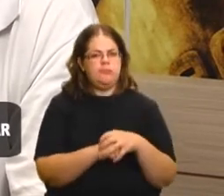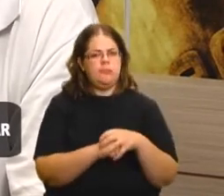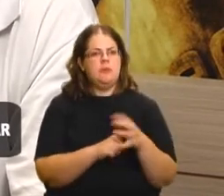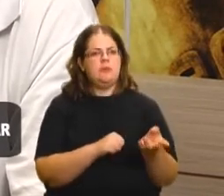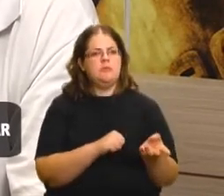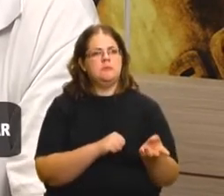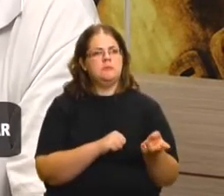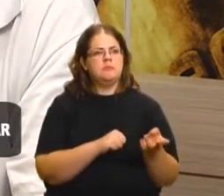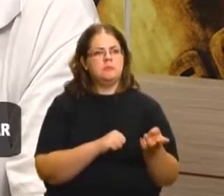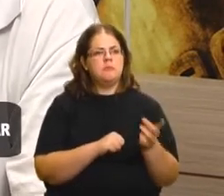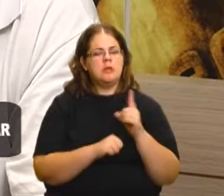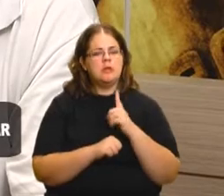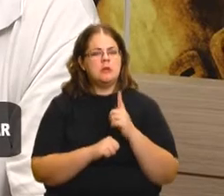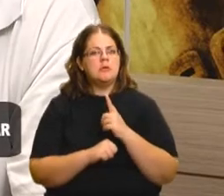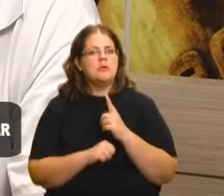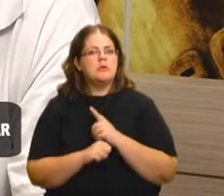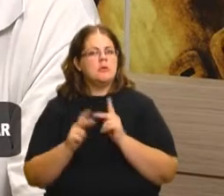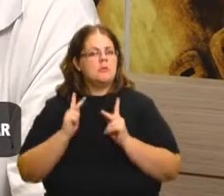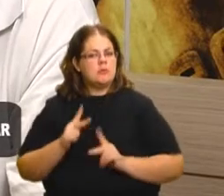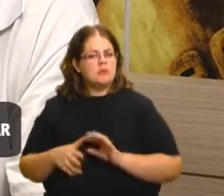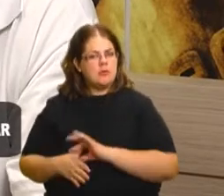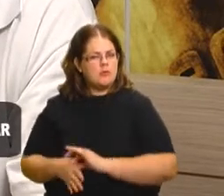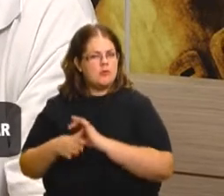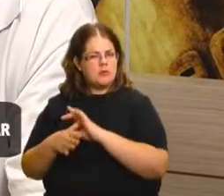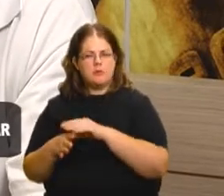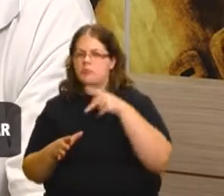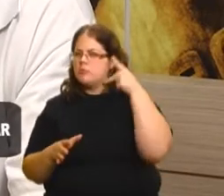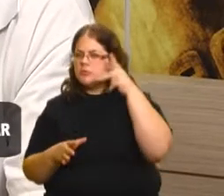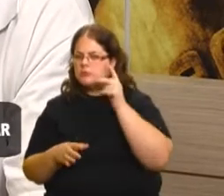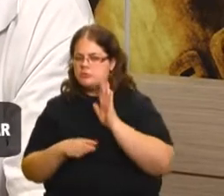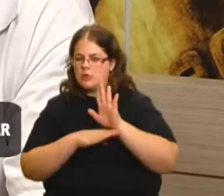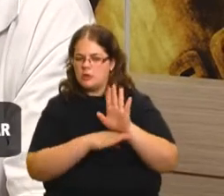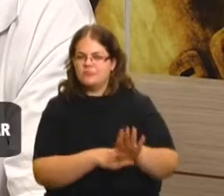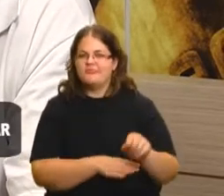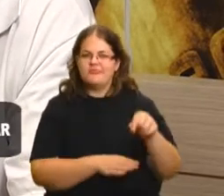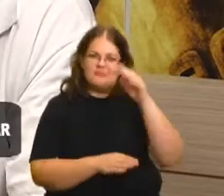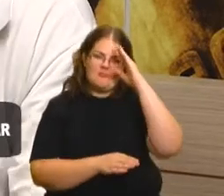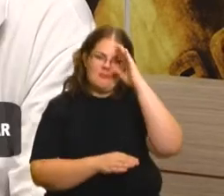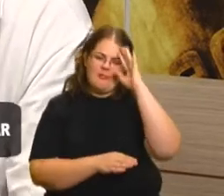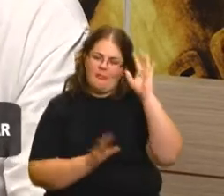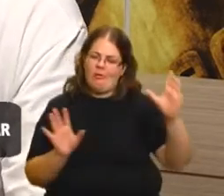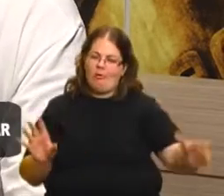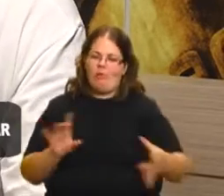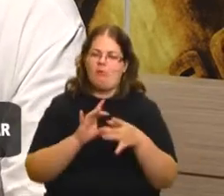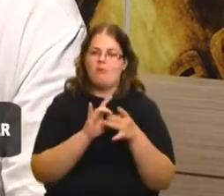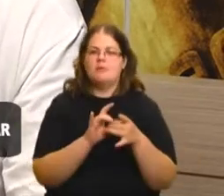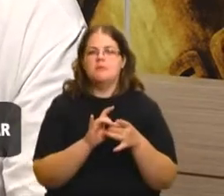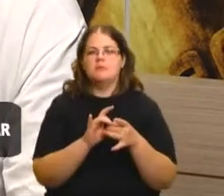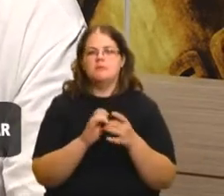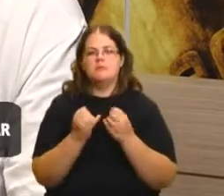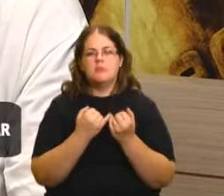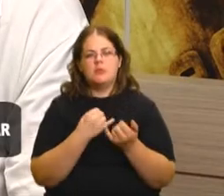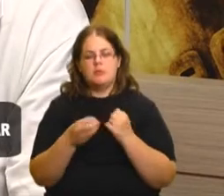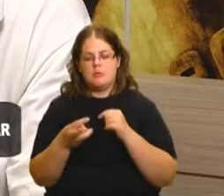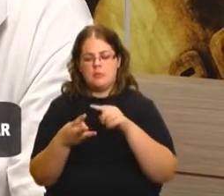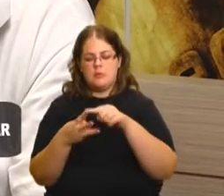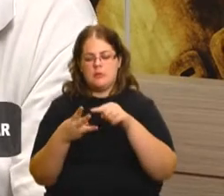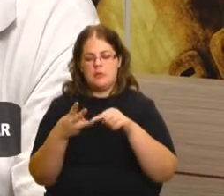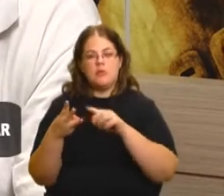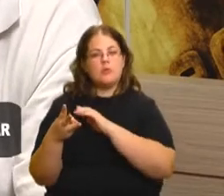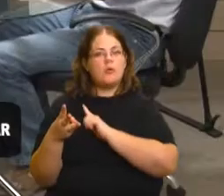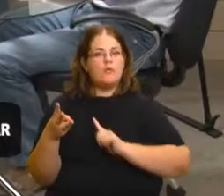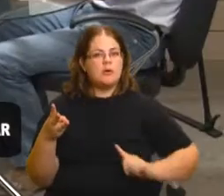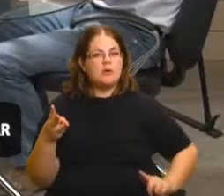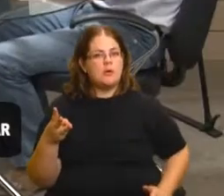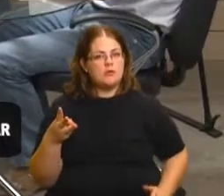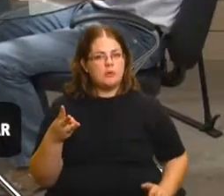políticas, com apoio de lideranças políticas civis, não? No mínimo 3 governadores de